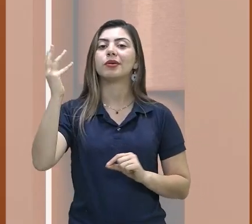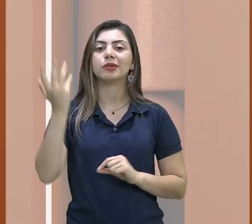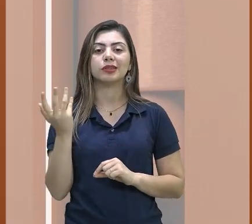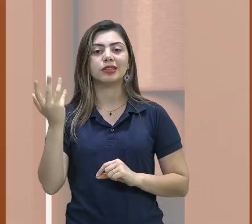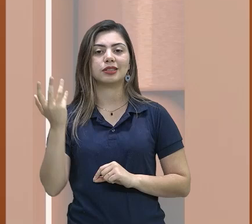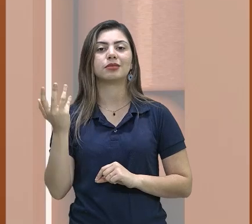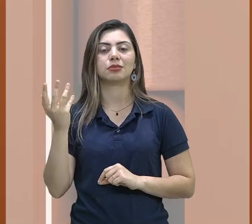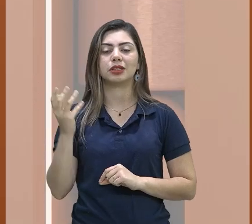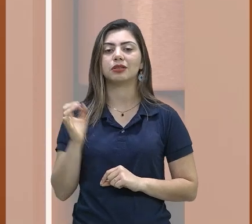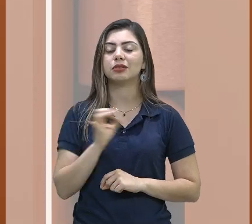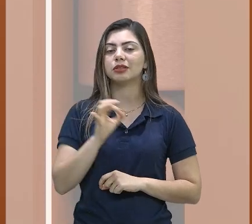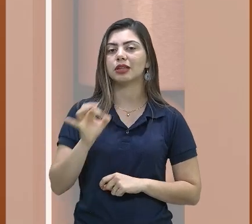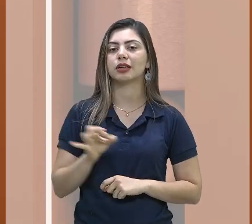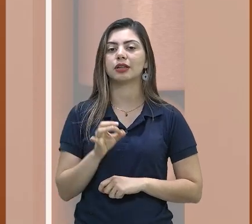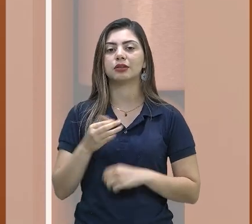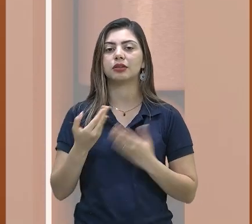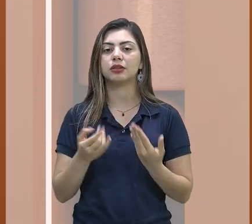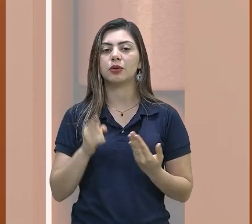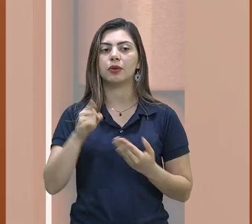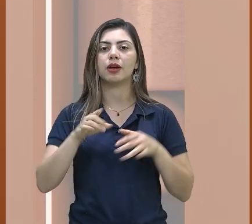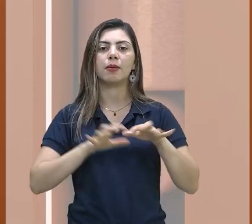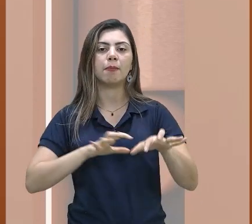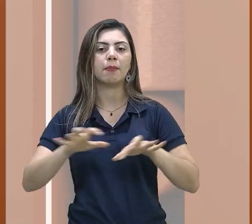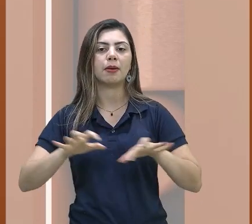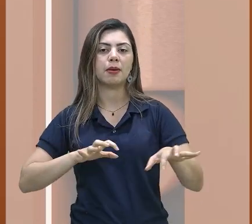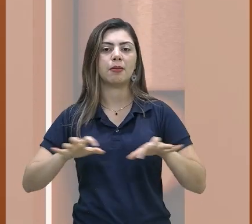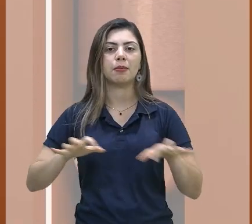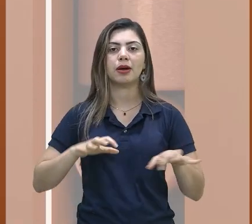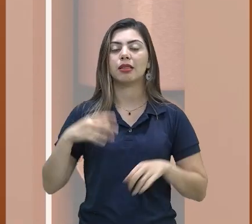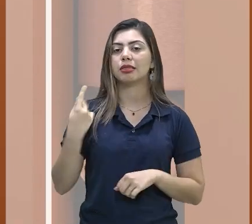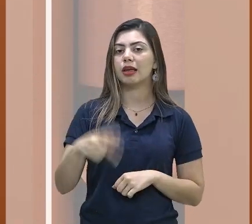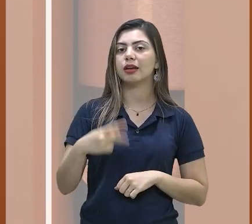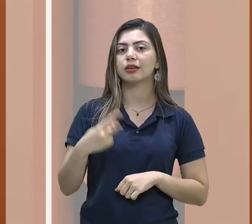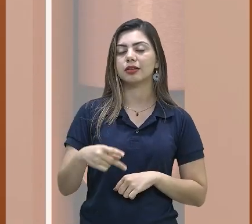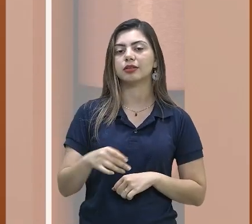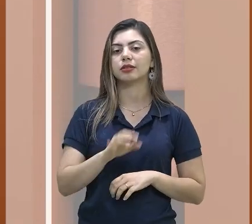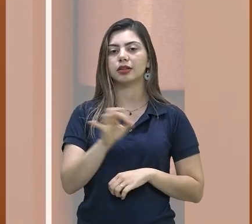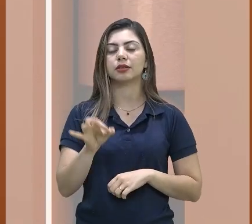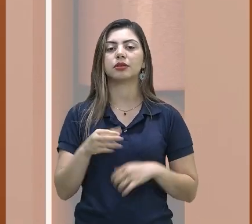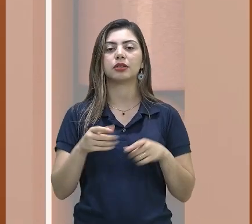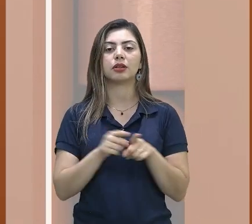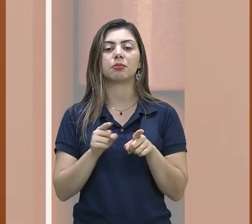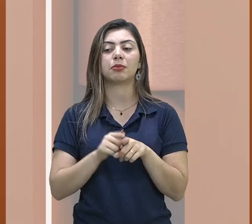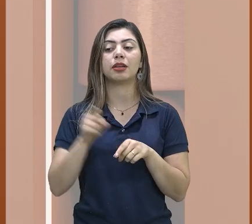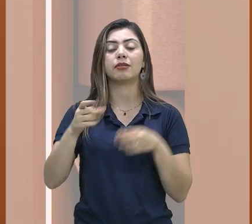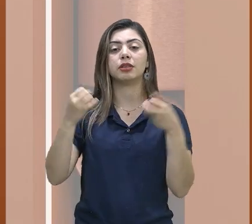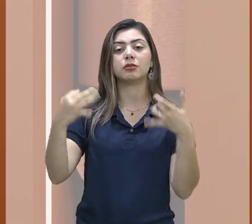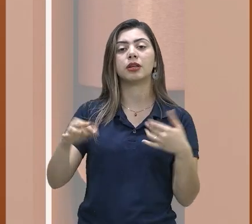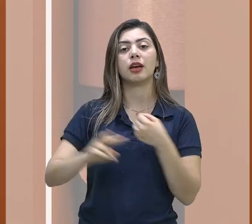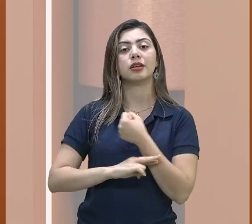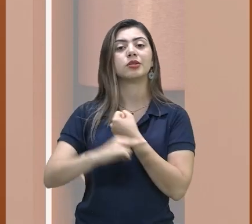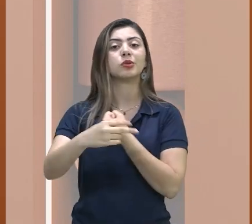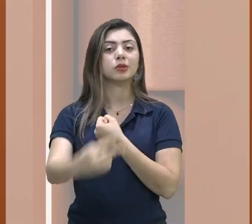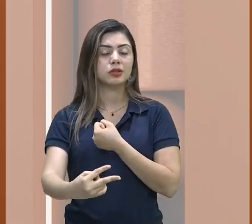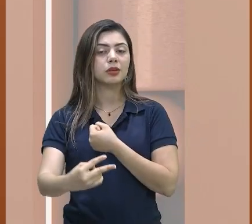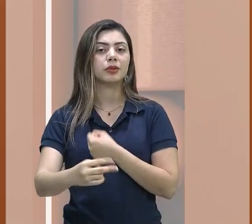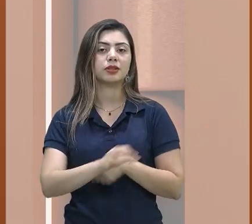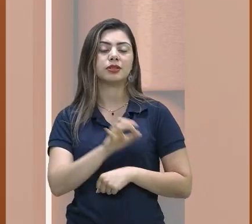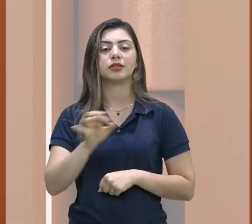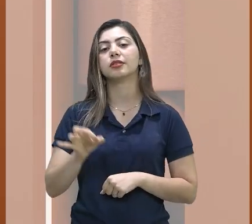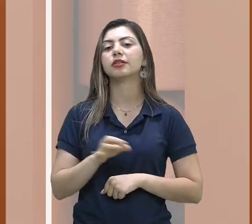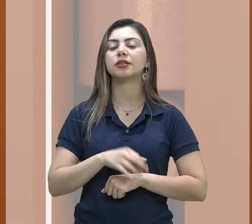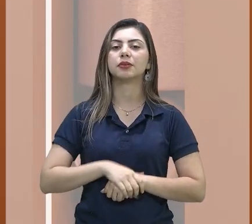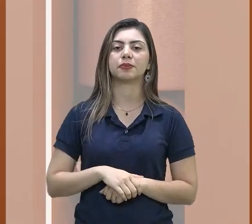o que é, na realidade, esse fenômeno que a gente denomina de terras caídas, e vai falar também dos impactos que esse fenômeno